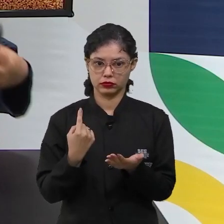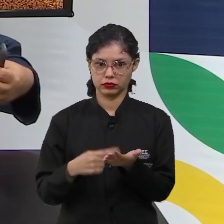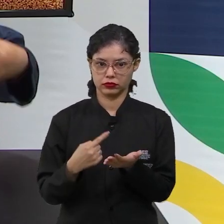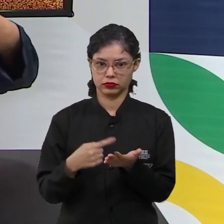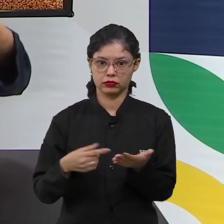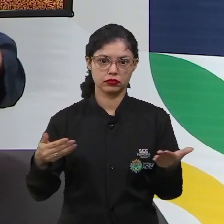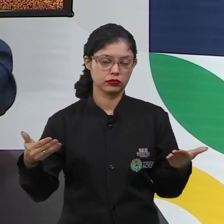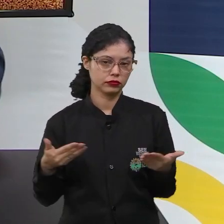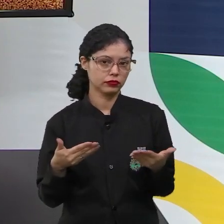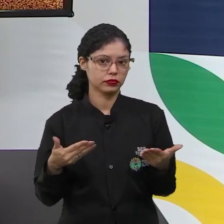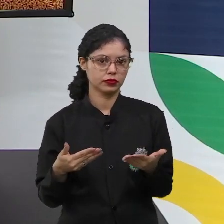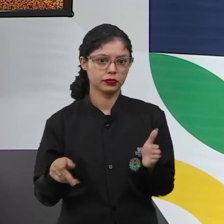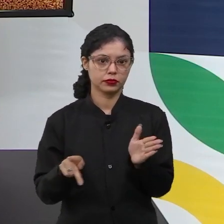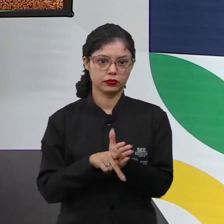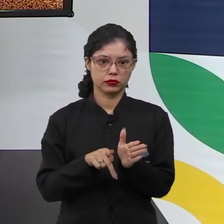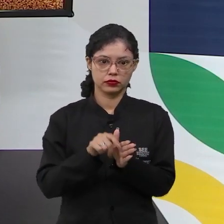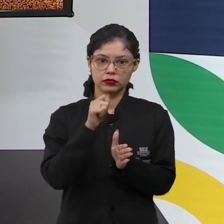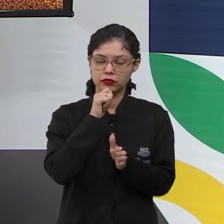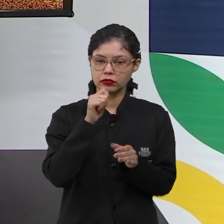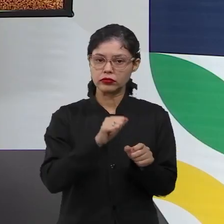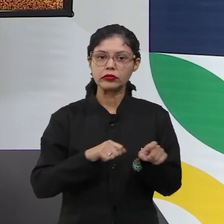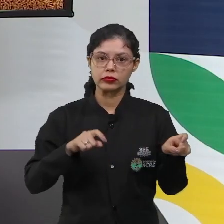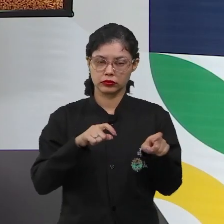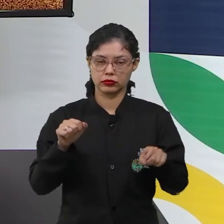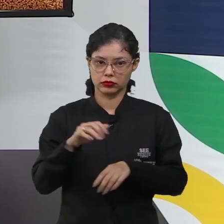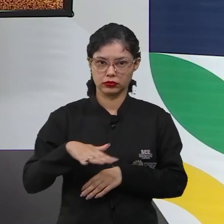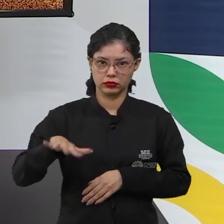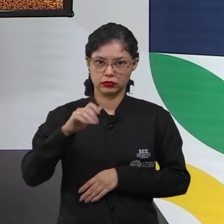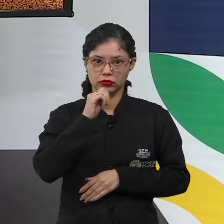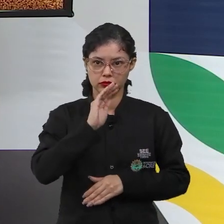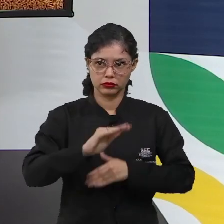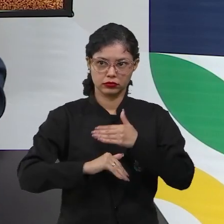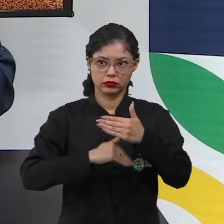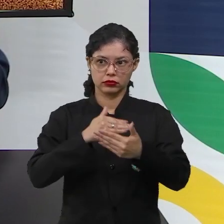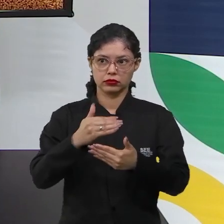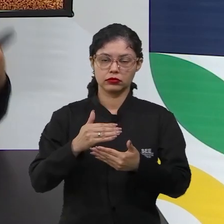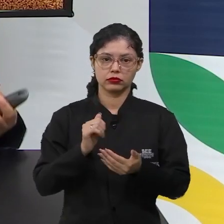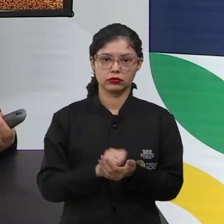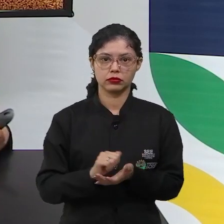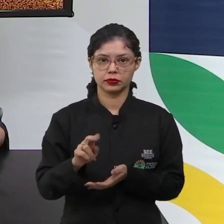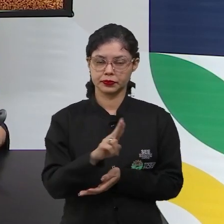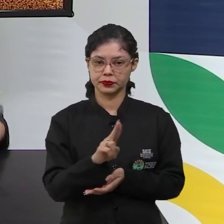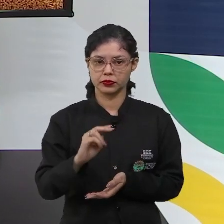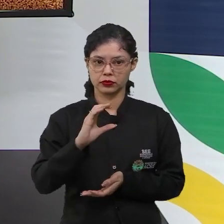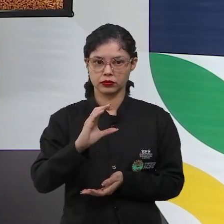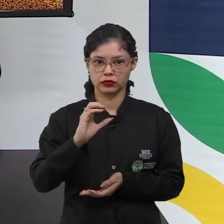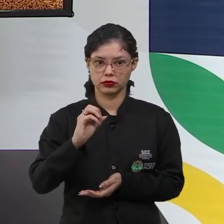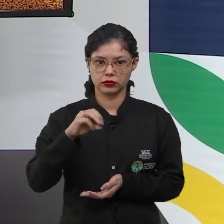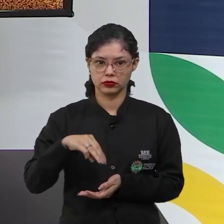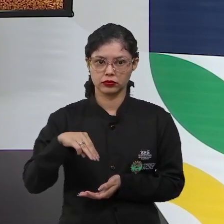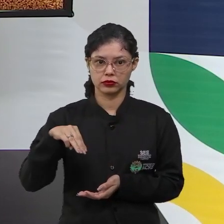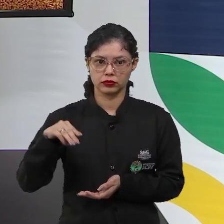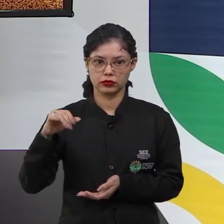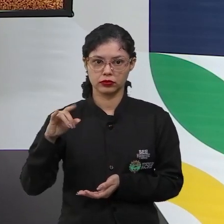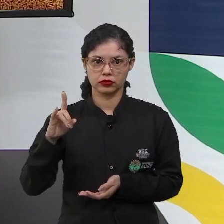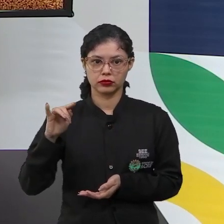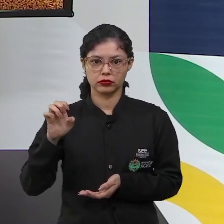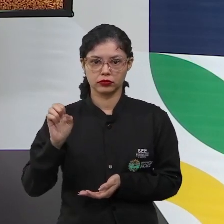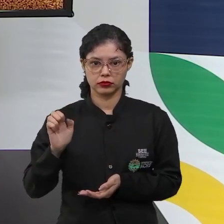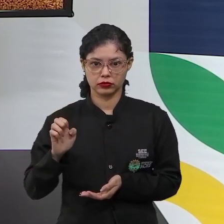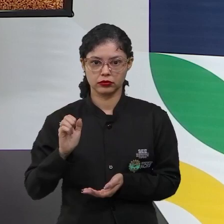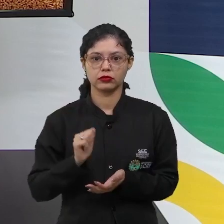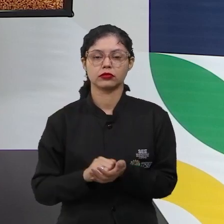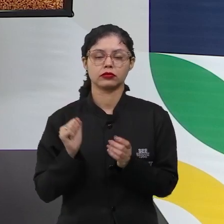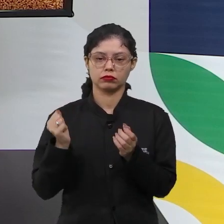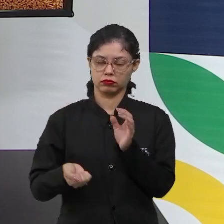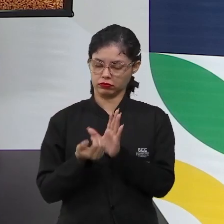consideradas aí propícias para a agricultura e propícias para o desenvolvimento das chamadas commodities, elas geram diversos